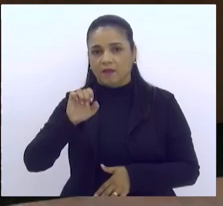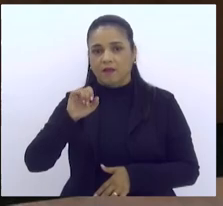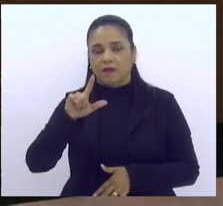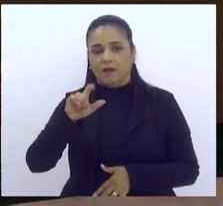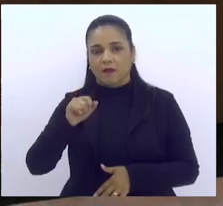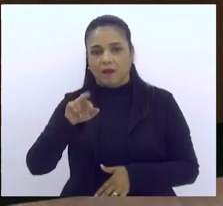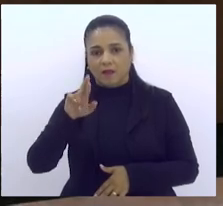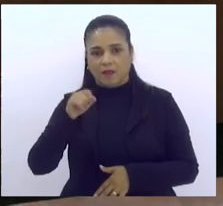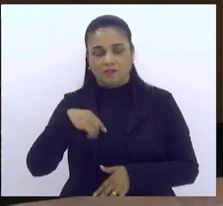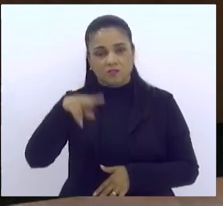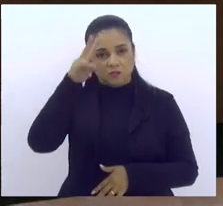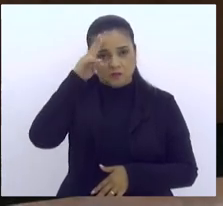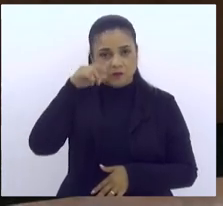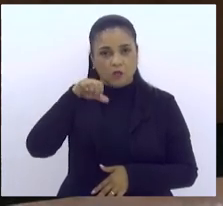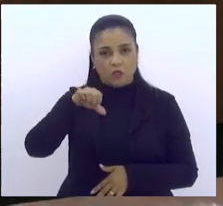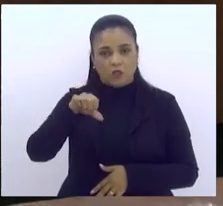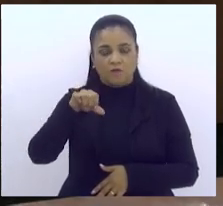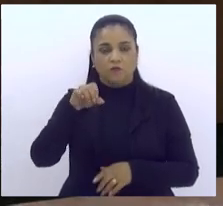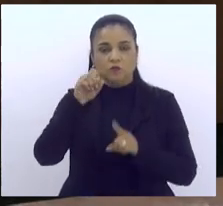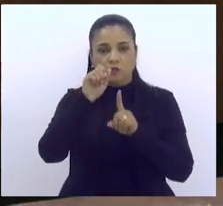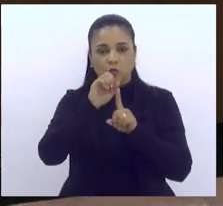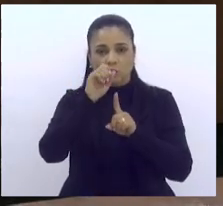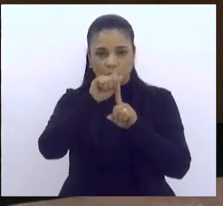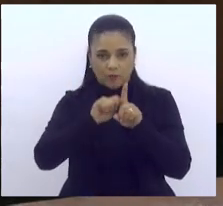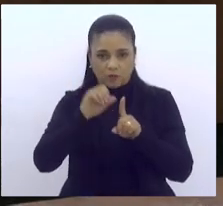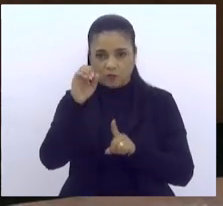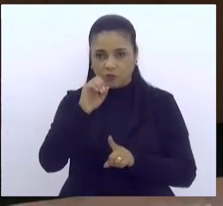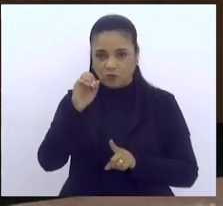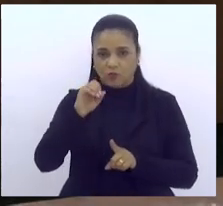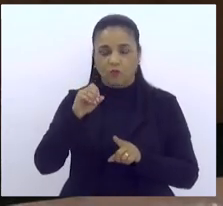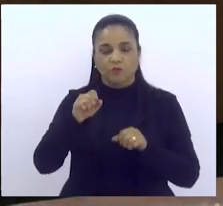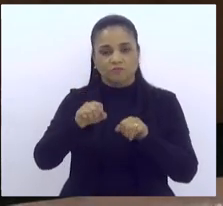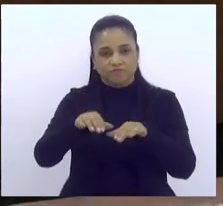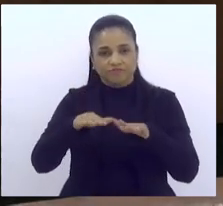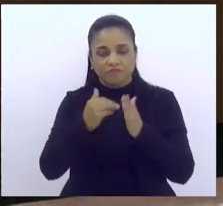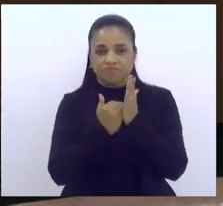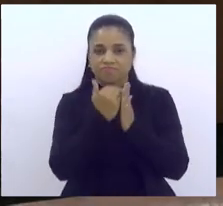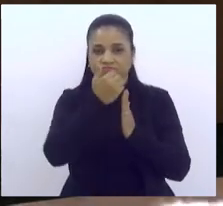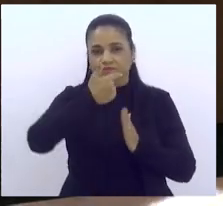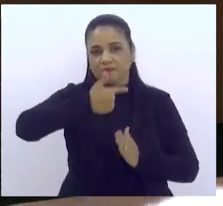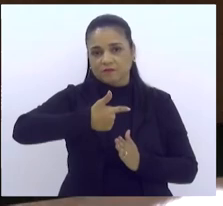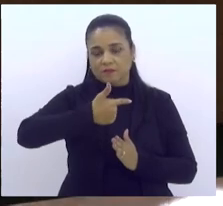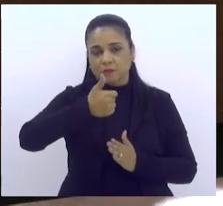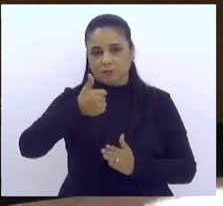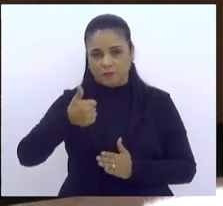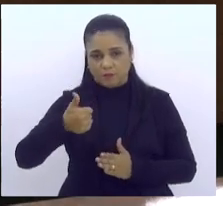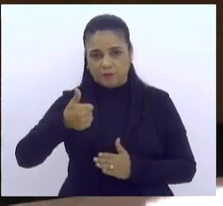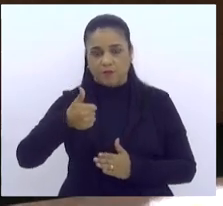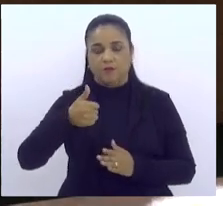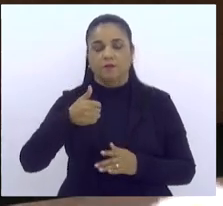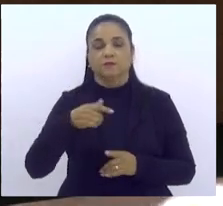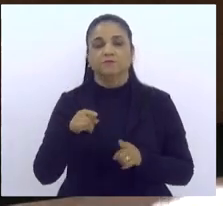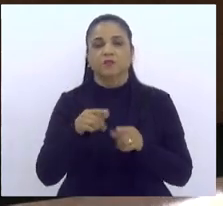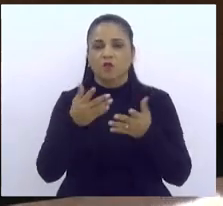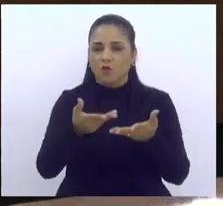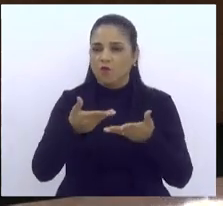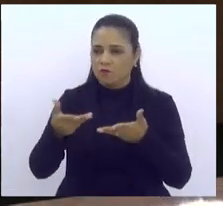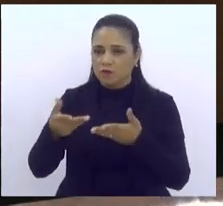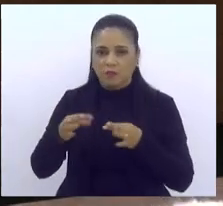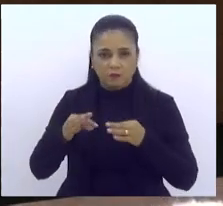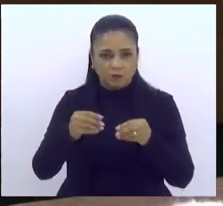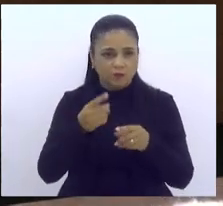no dia 9 de outubro, no auditório, às 14 horas, no 21º andar. Então, eu queria convidar todas as pessoas,